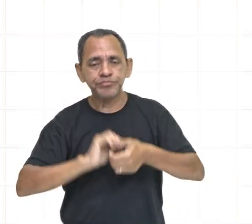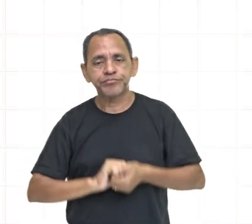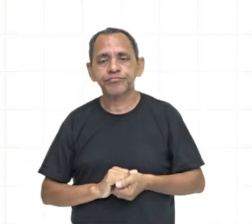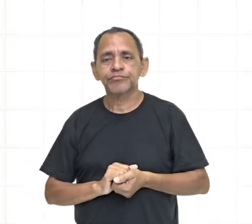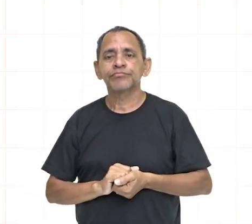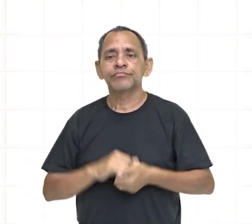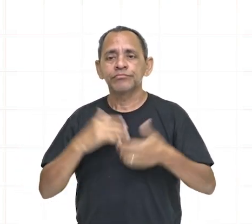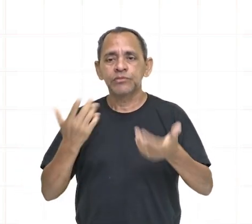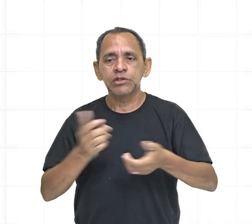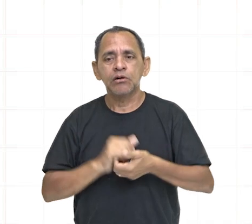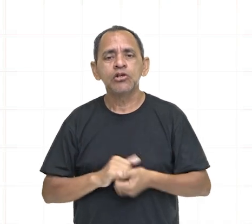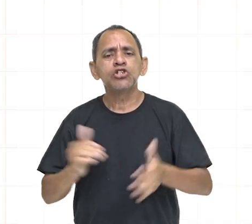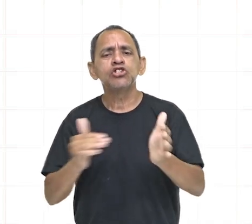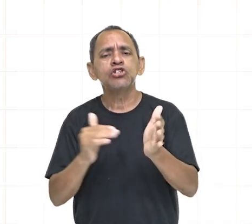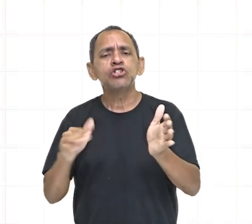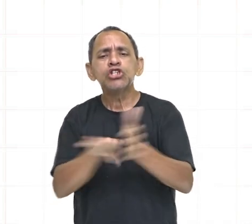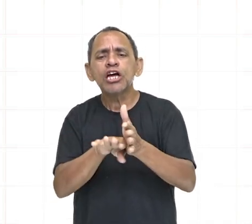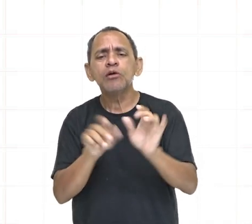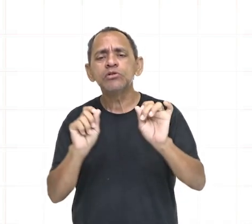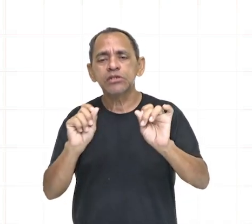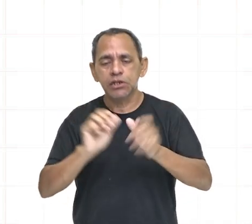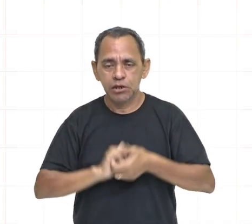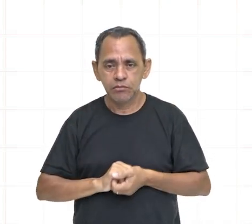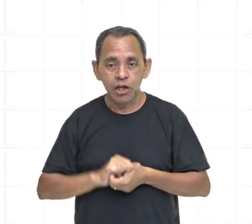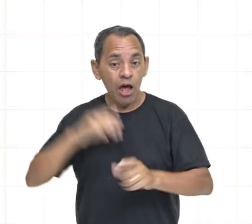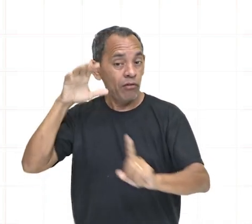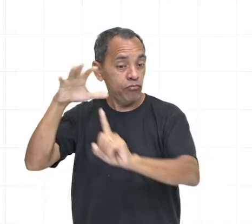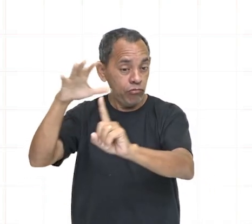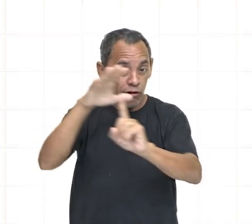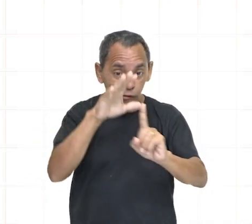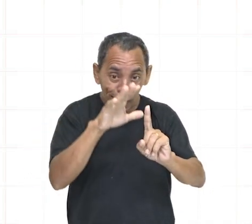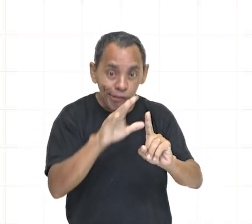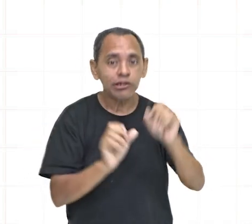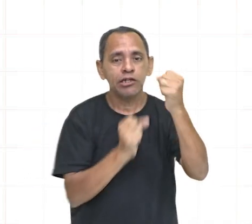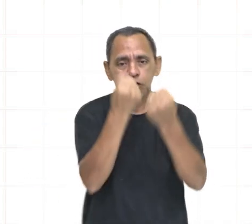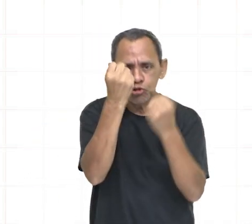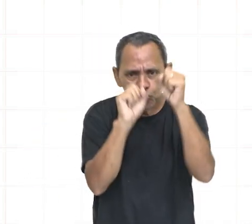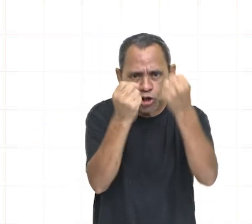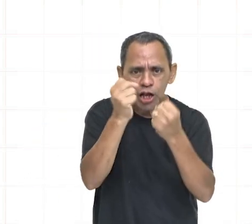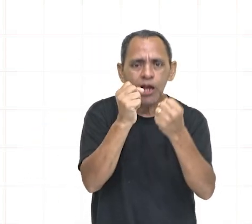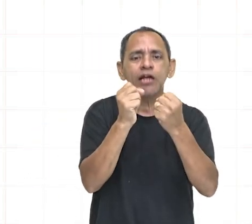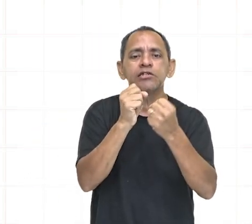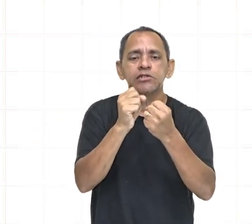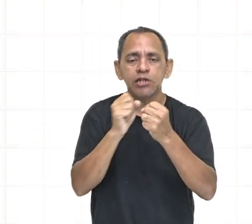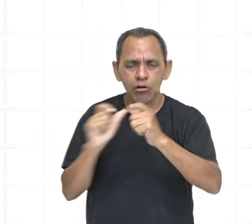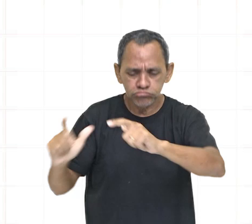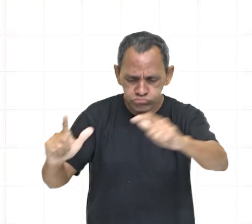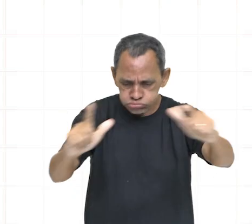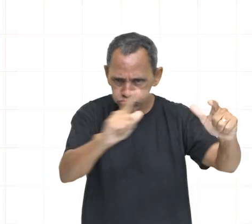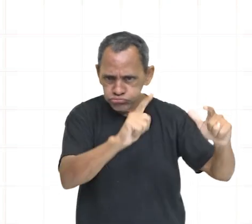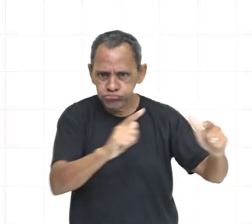chega na influência da industrialização sobre o espaço